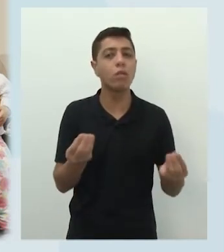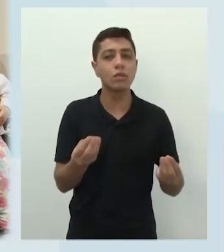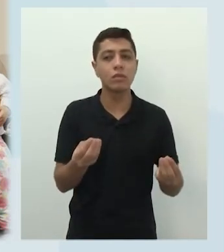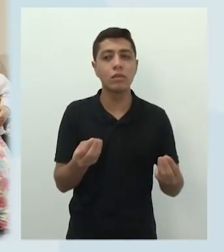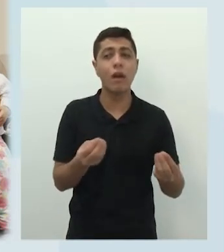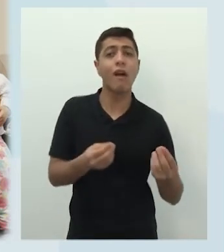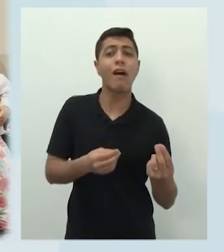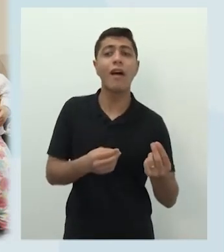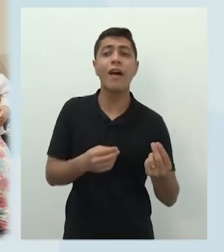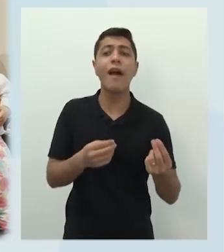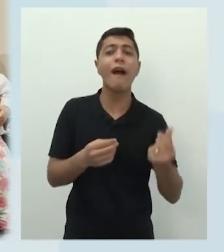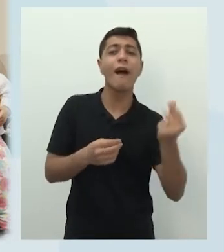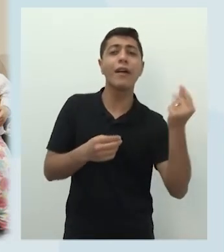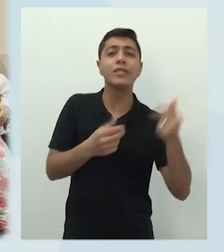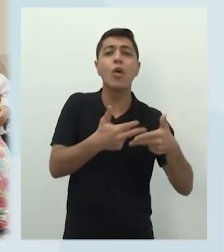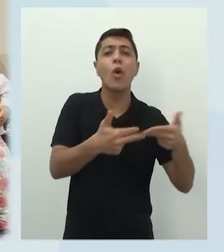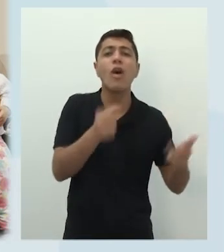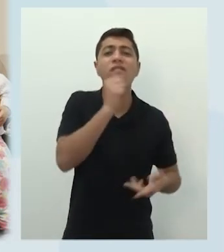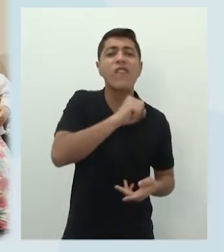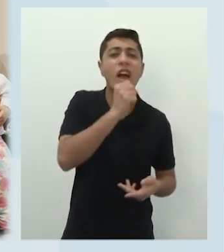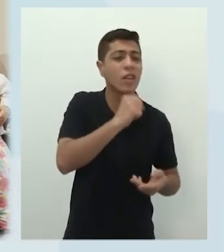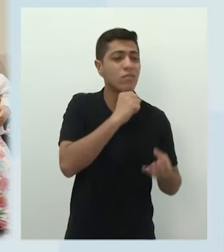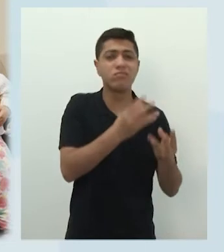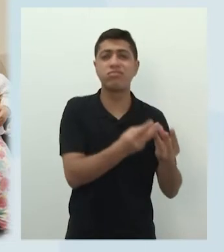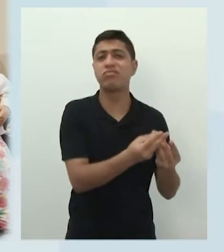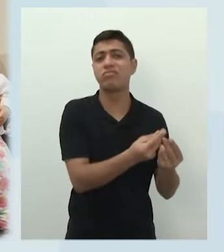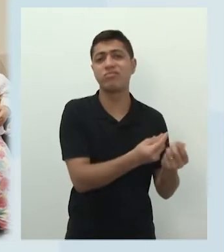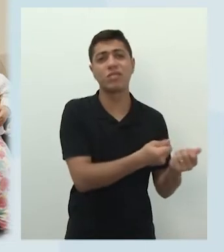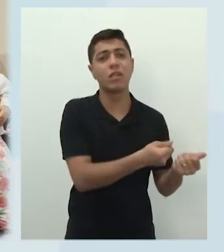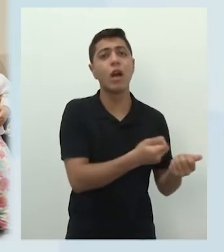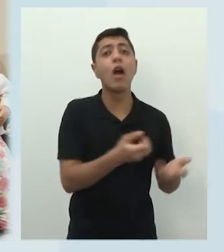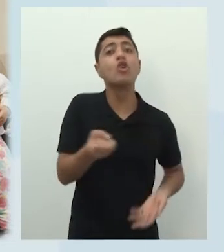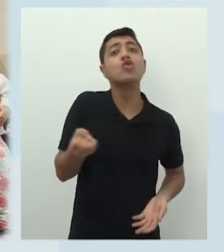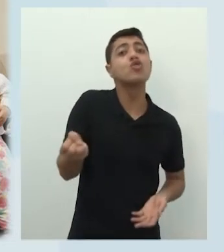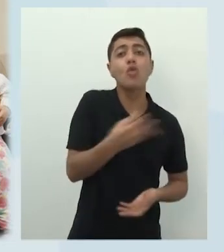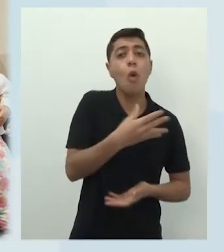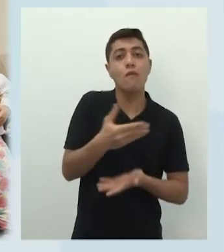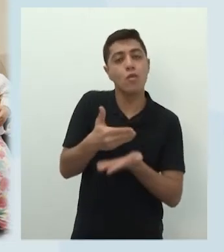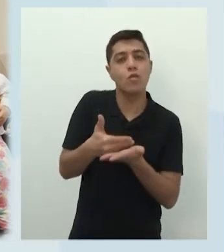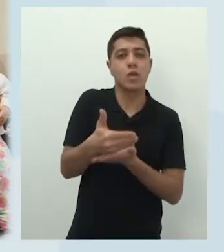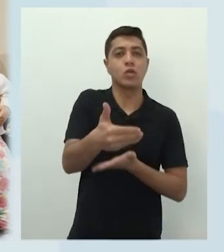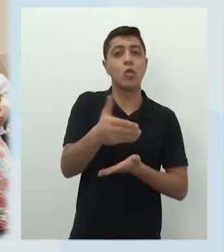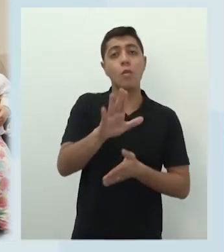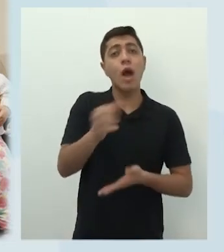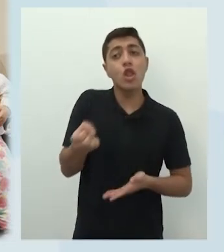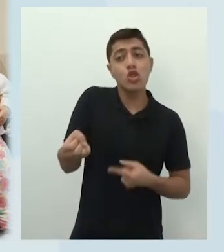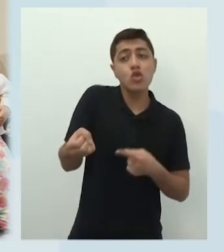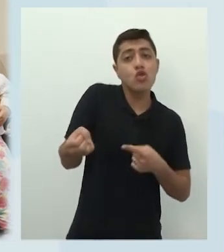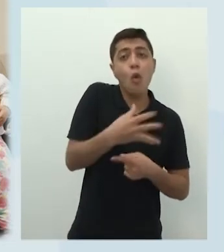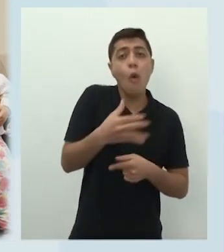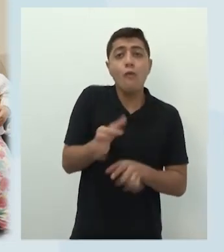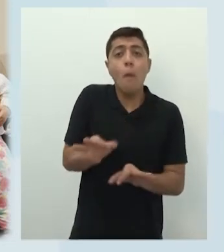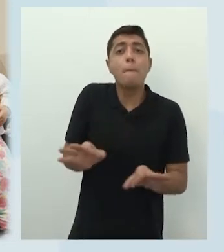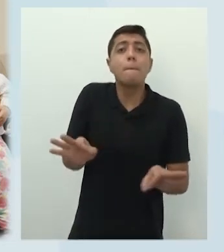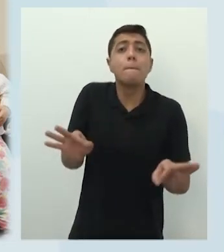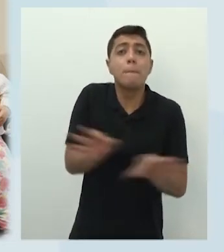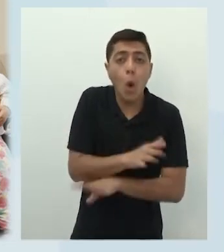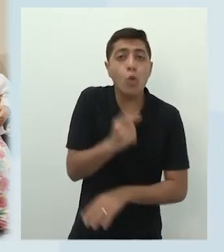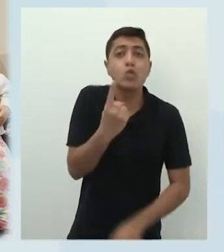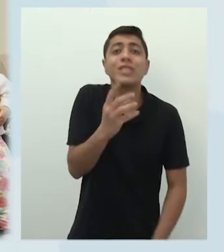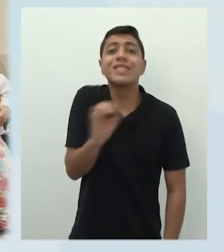não saiu de cena ainda, o novo está nascendo e não sabe andar ainda com os próprios passos. Então é normal